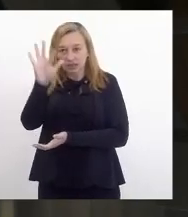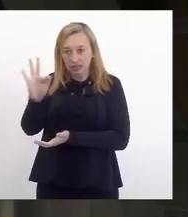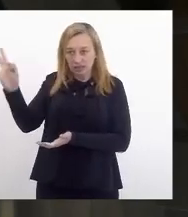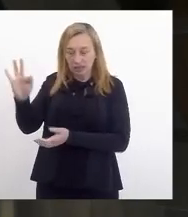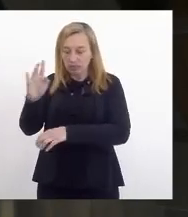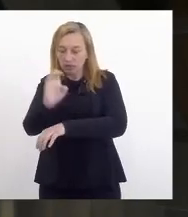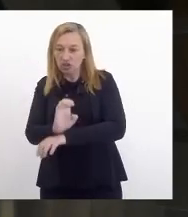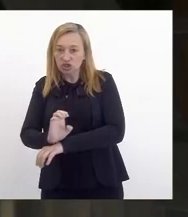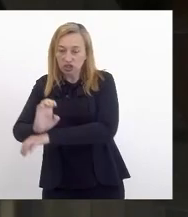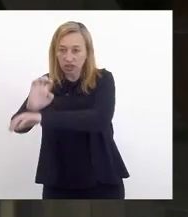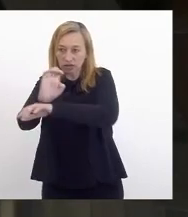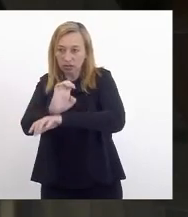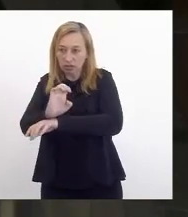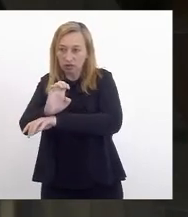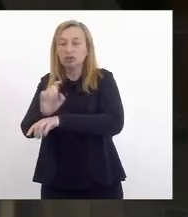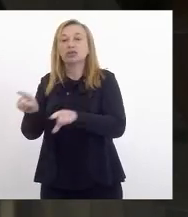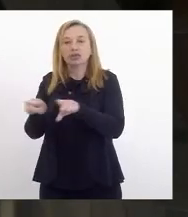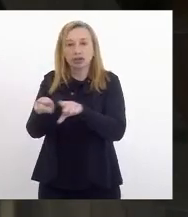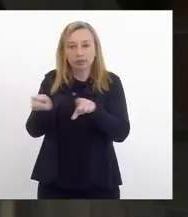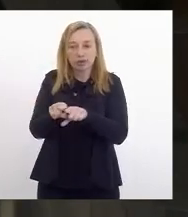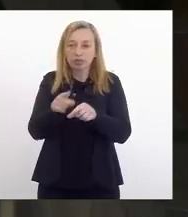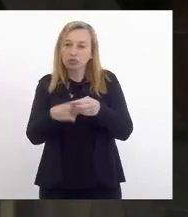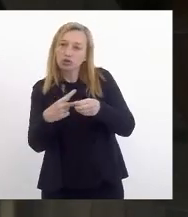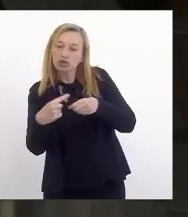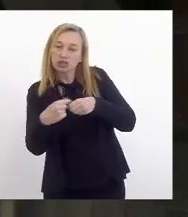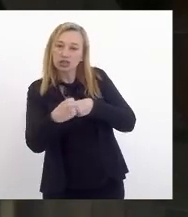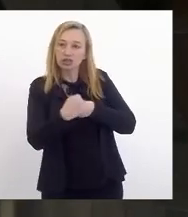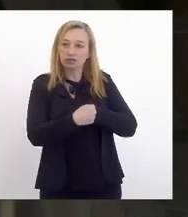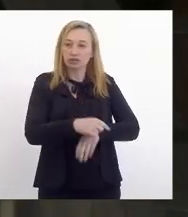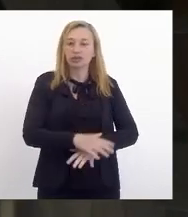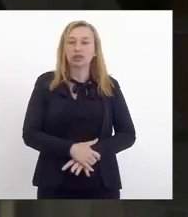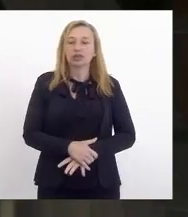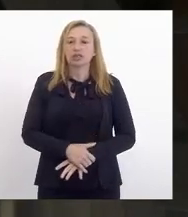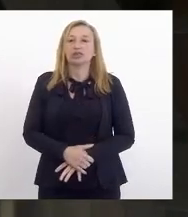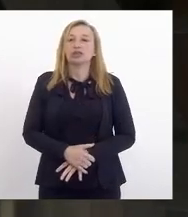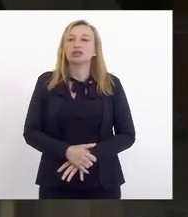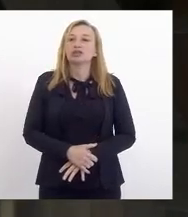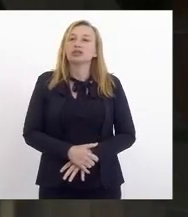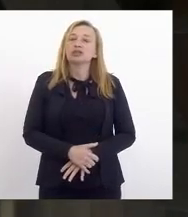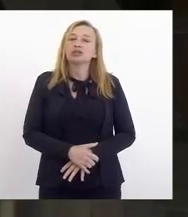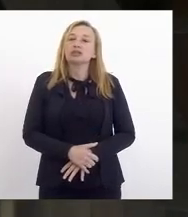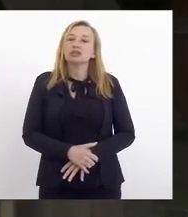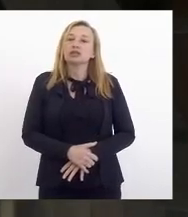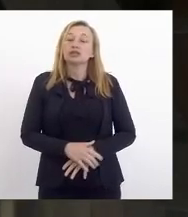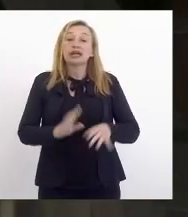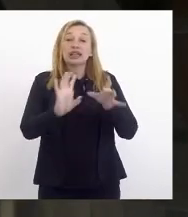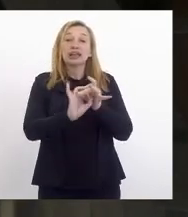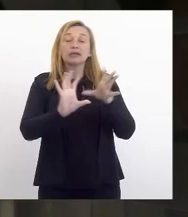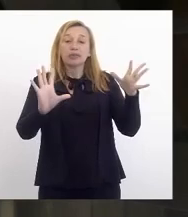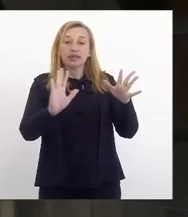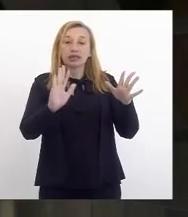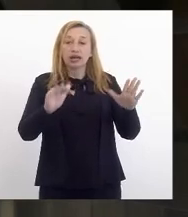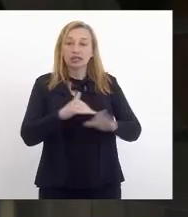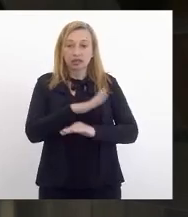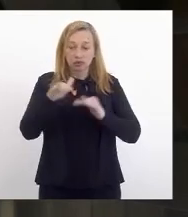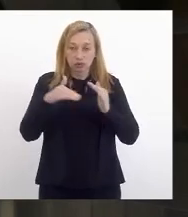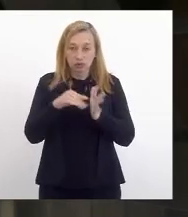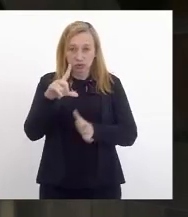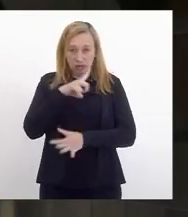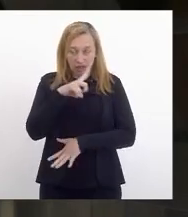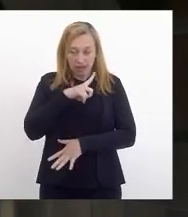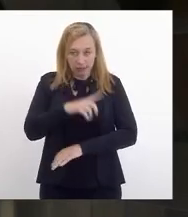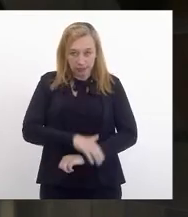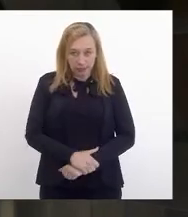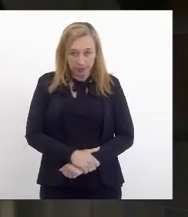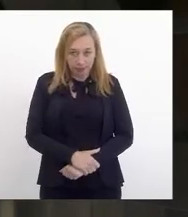e municípios, gozem de ampla autonomia